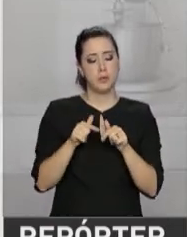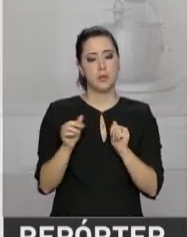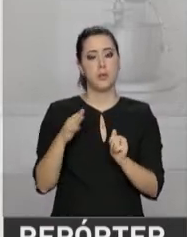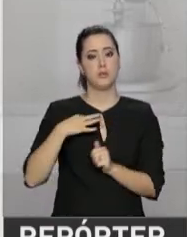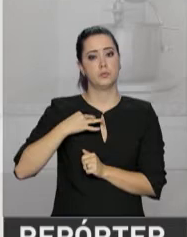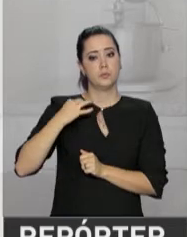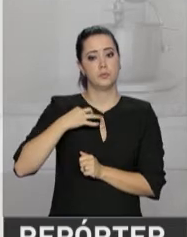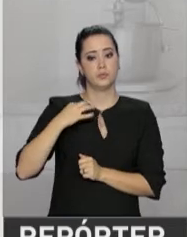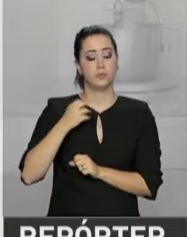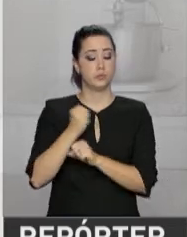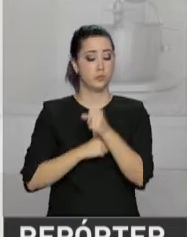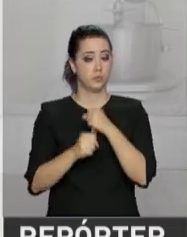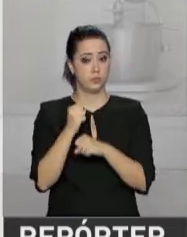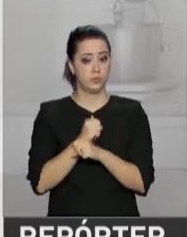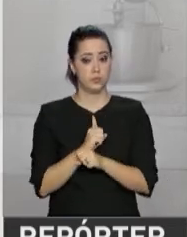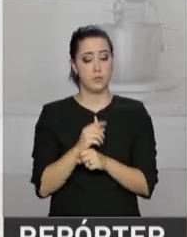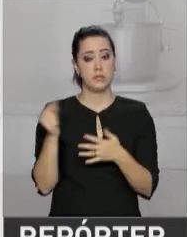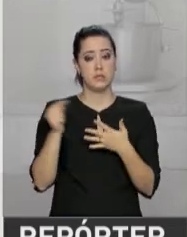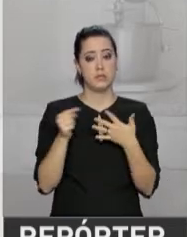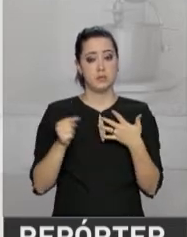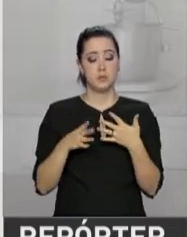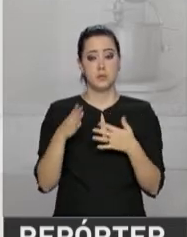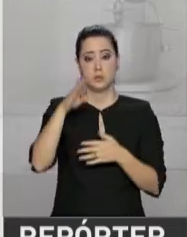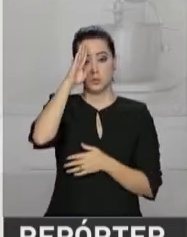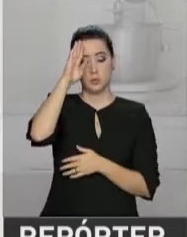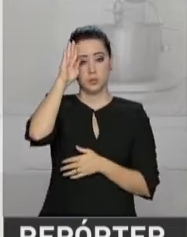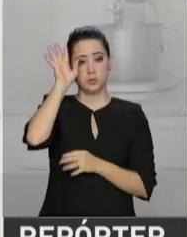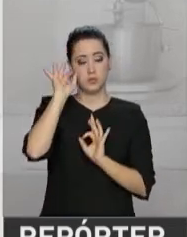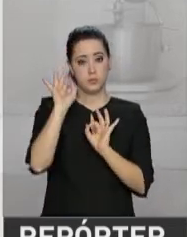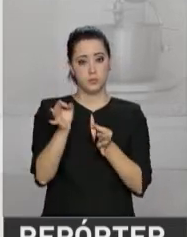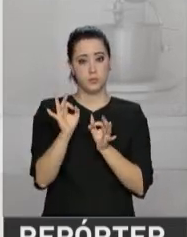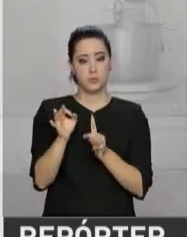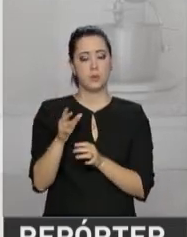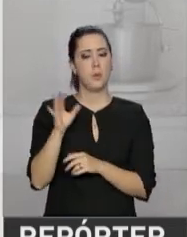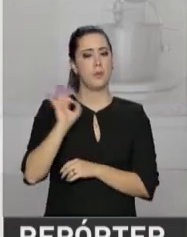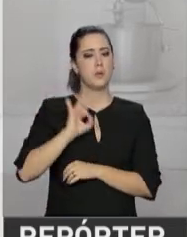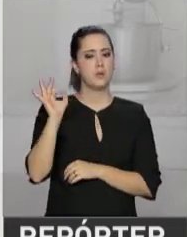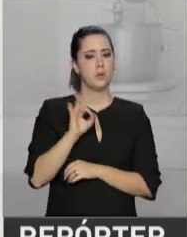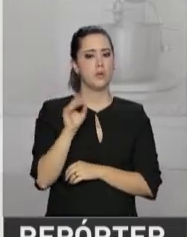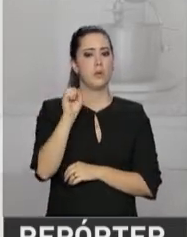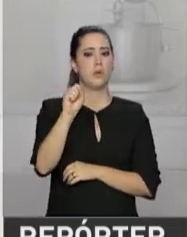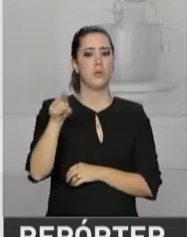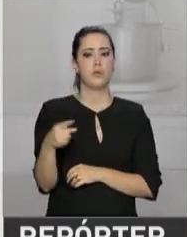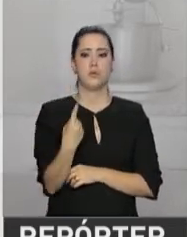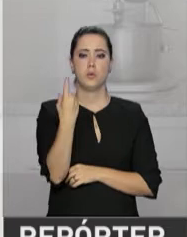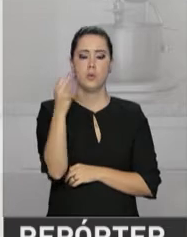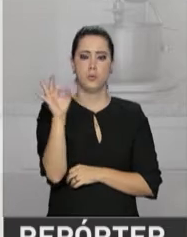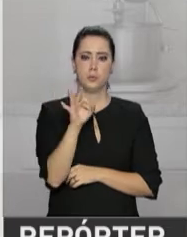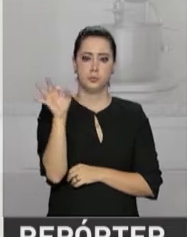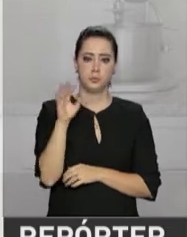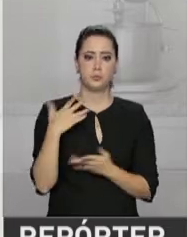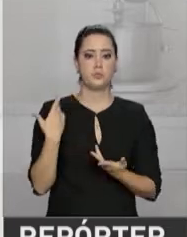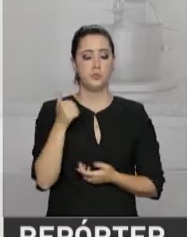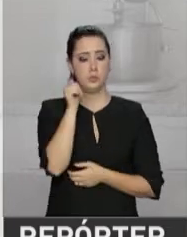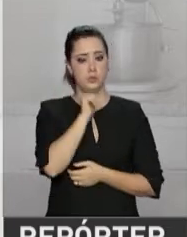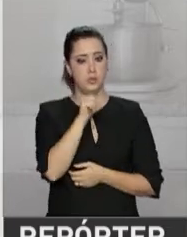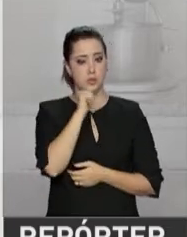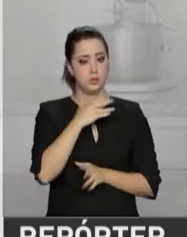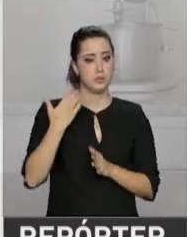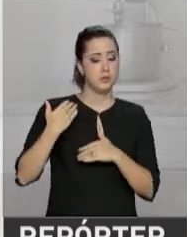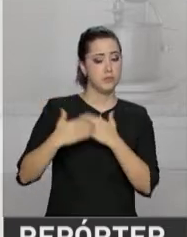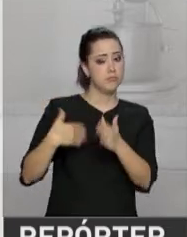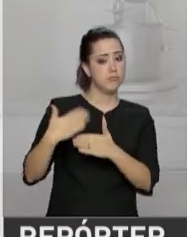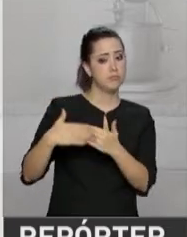no ano passado tantas pessoas com superior completo o percentual foi de 8,1 por cento e as mulheres desempenharam